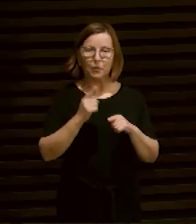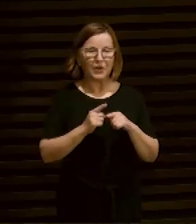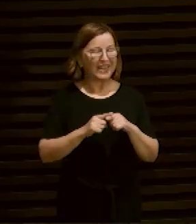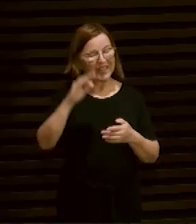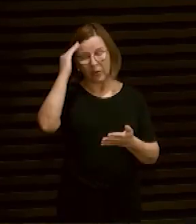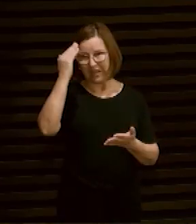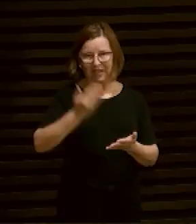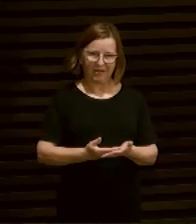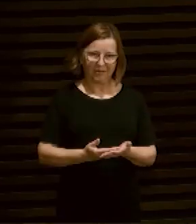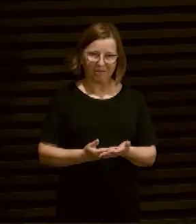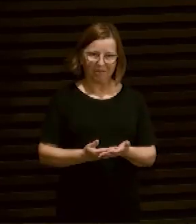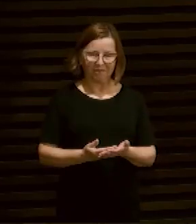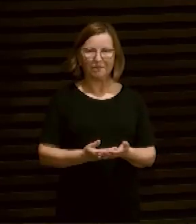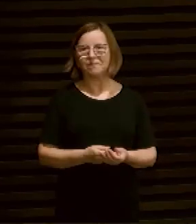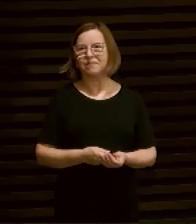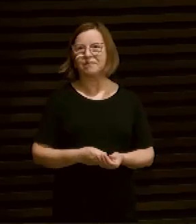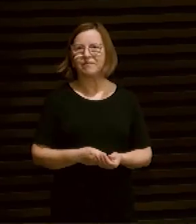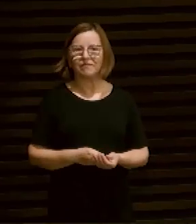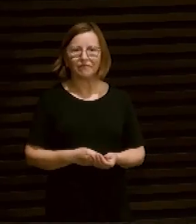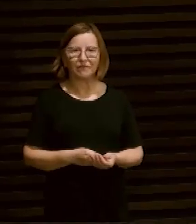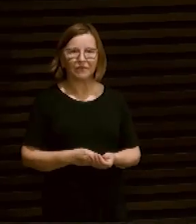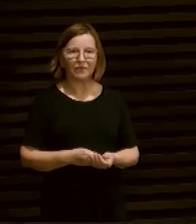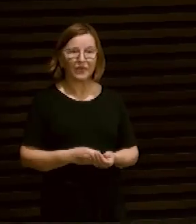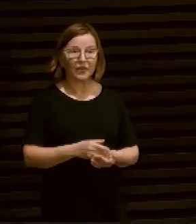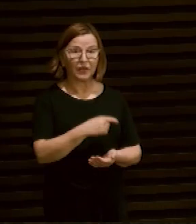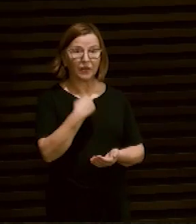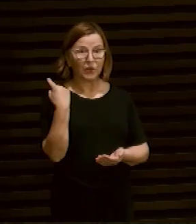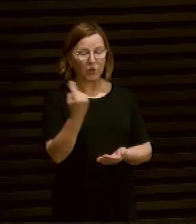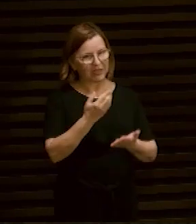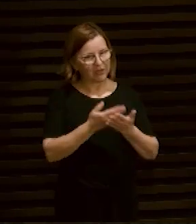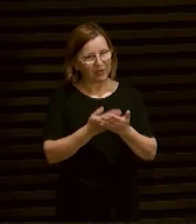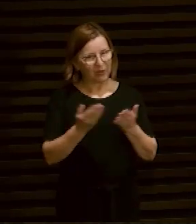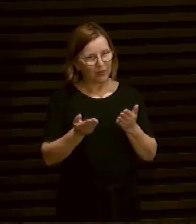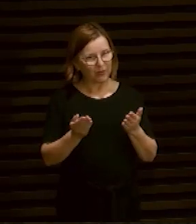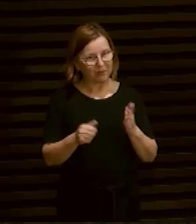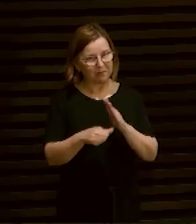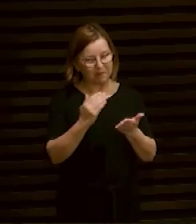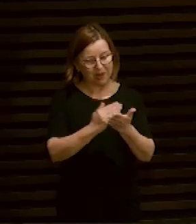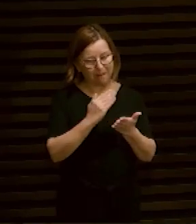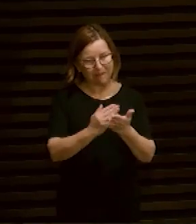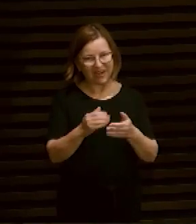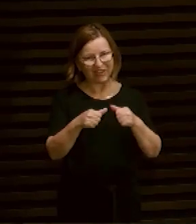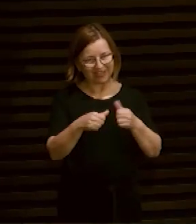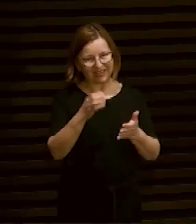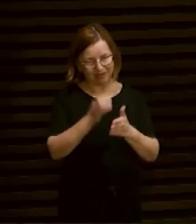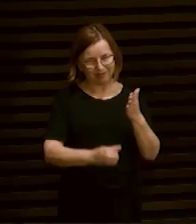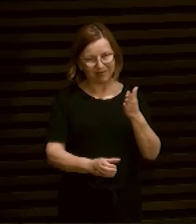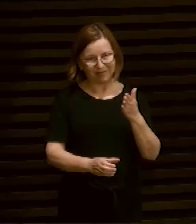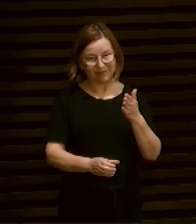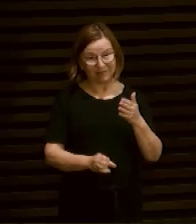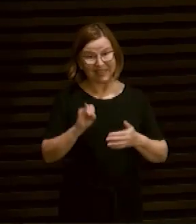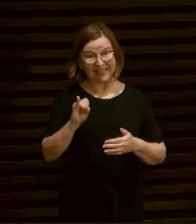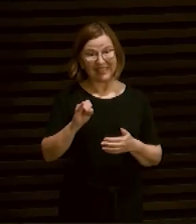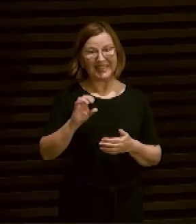duas partes. Nós vamos ficar na primeira parte hoje, e Deus